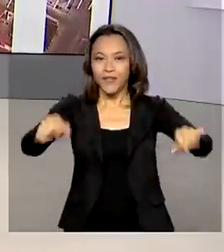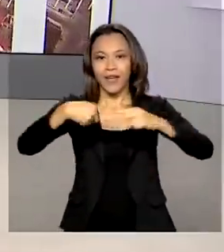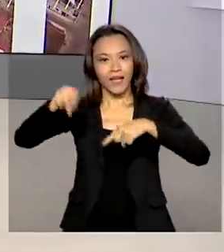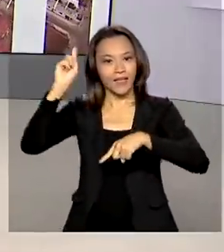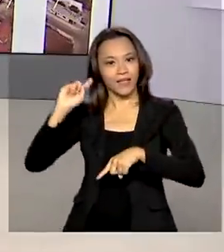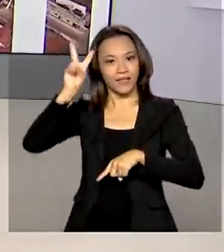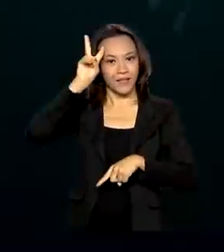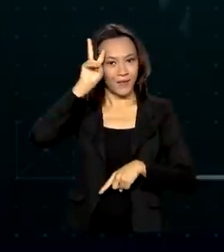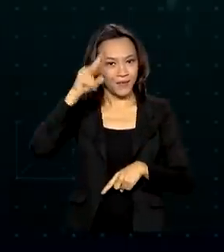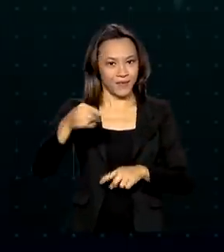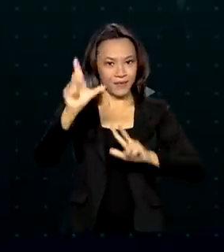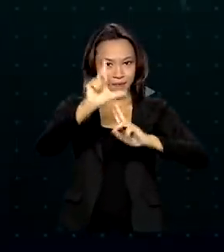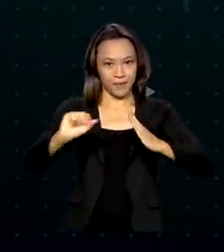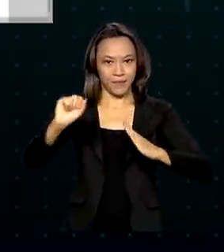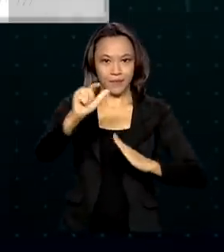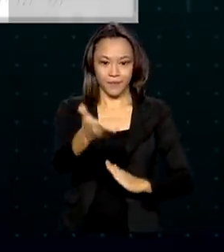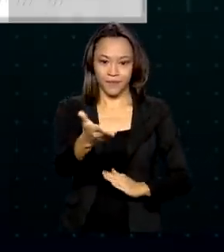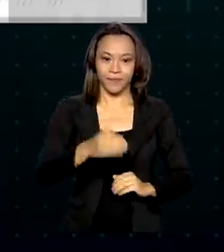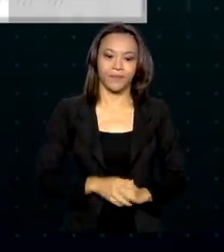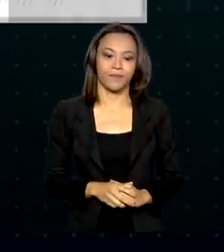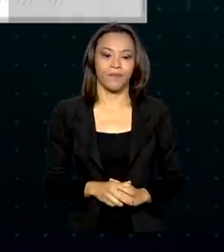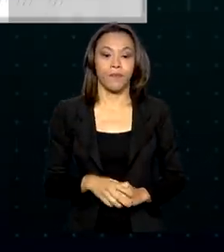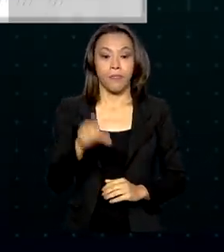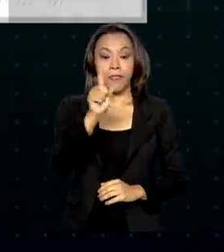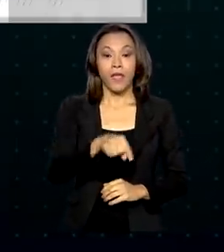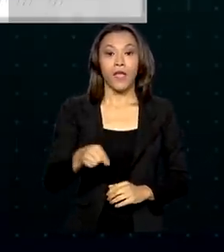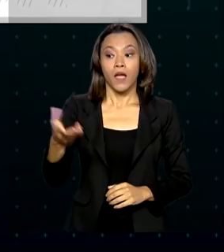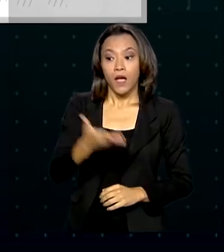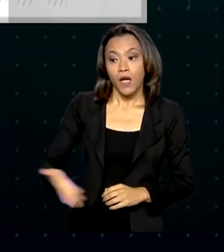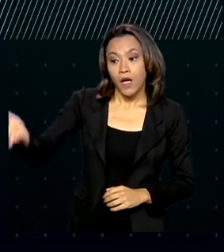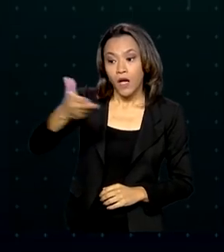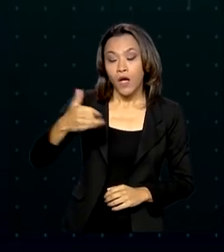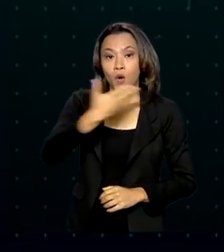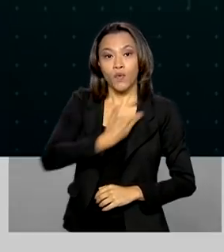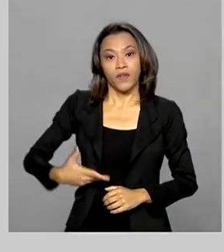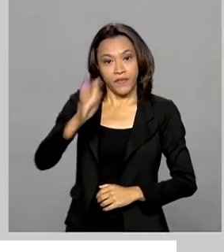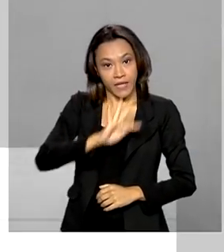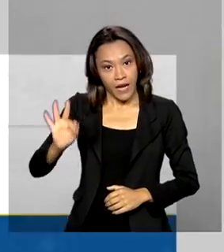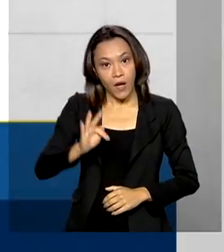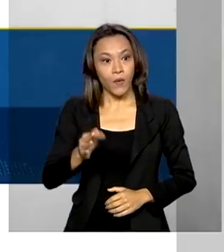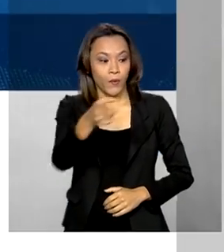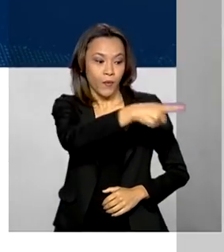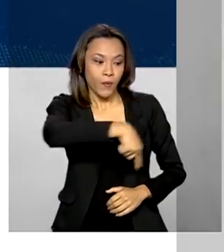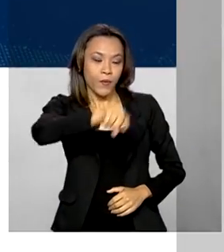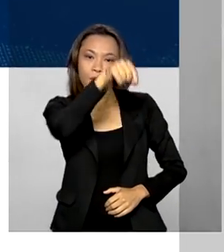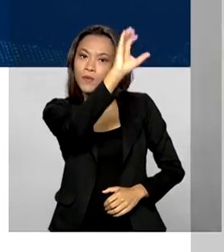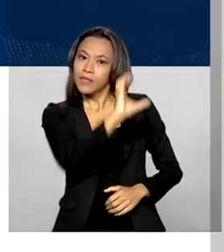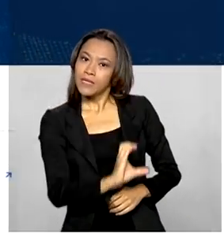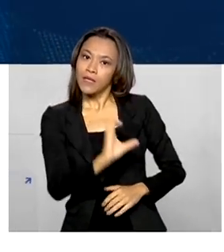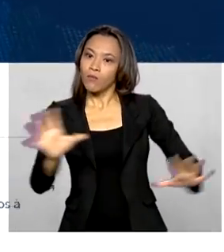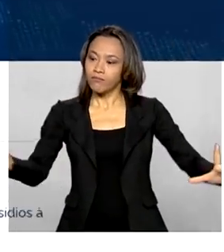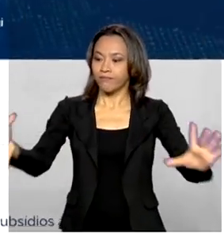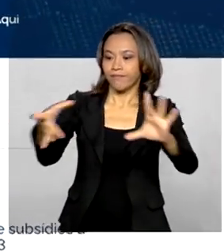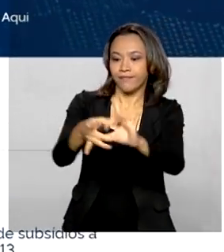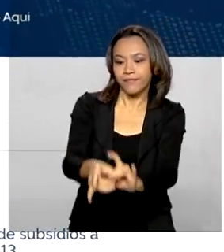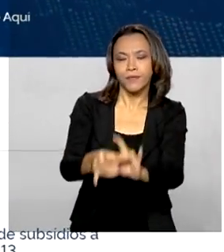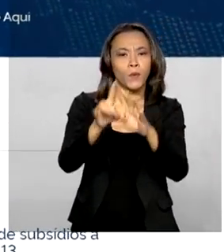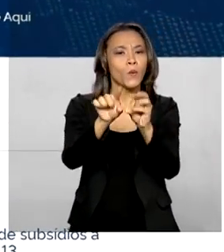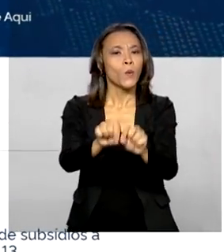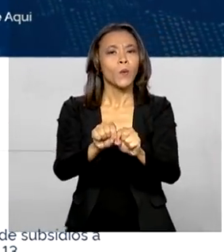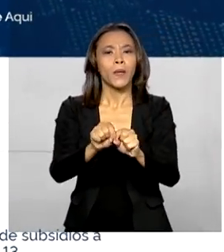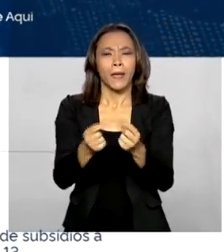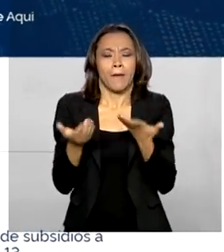Planalto. Uma ponte entre o governo federal e o cidadão. A plataforma abre espaço para a sociedade participar de